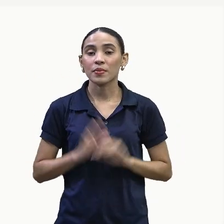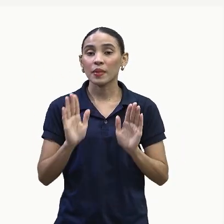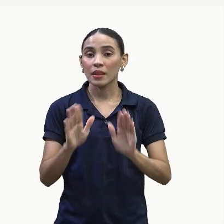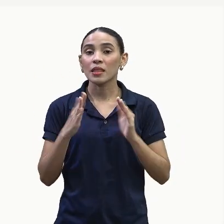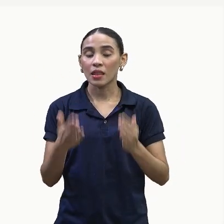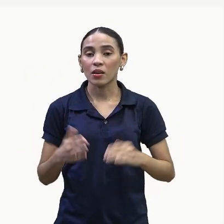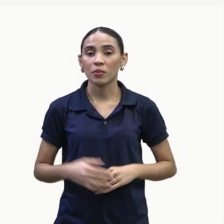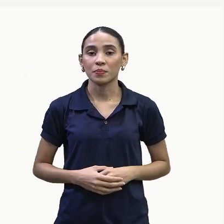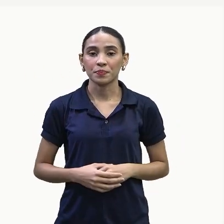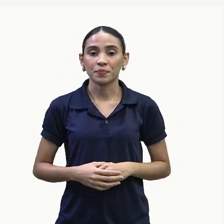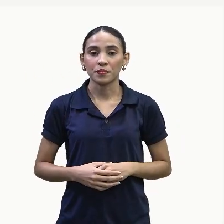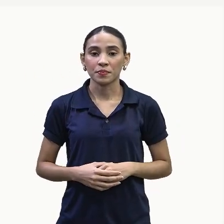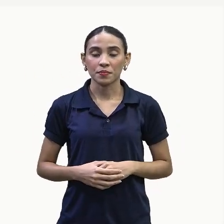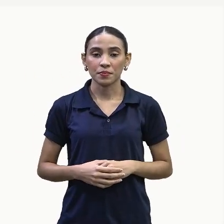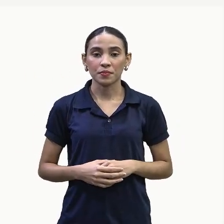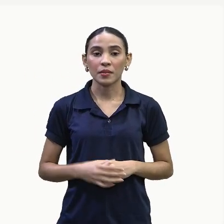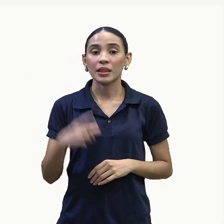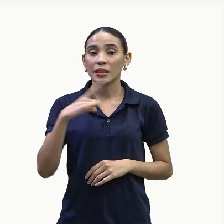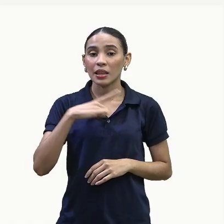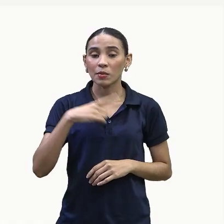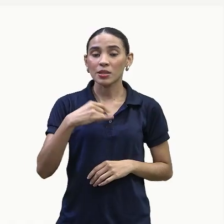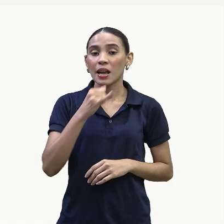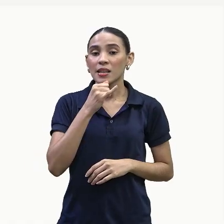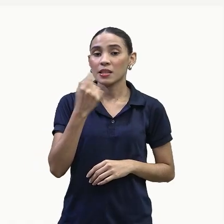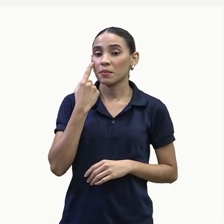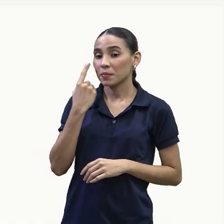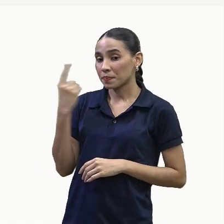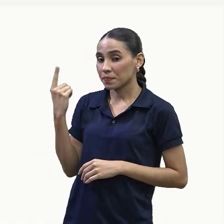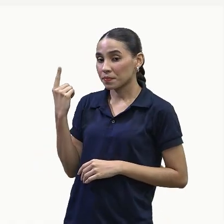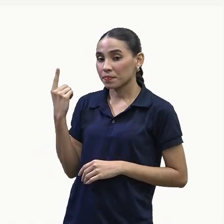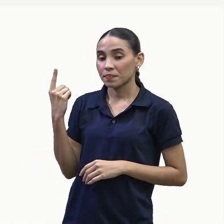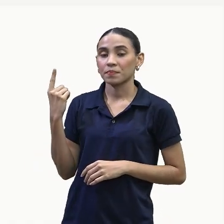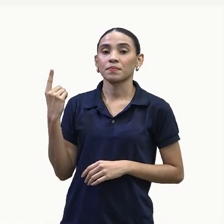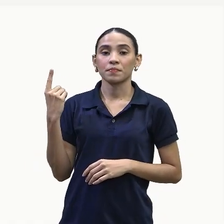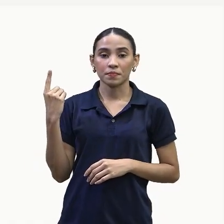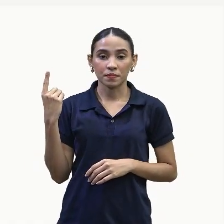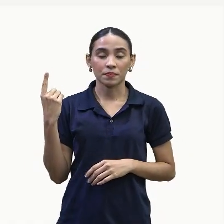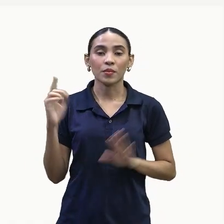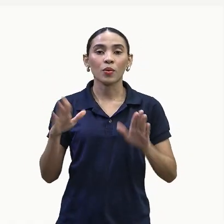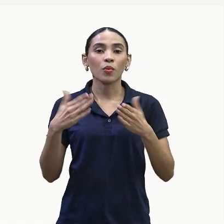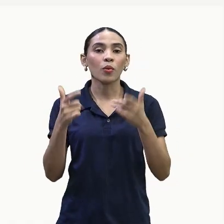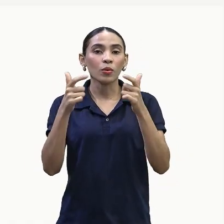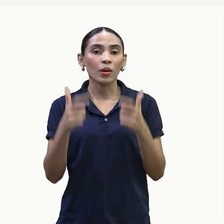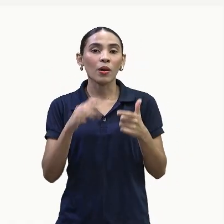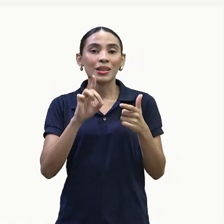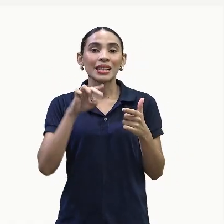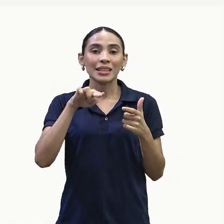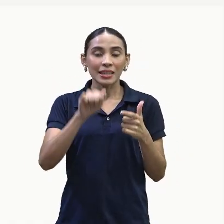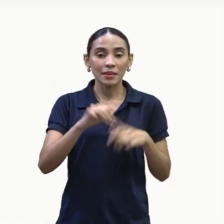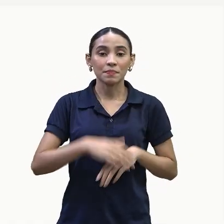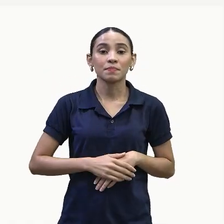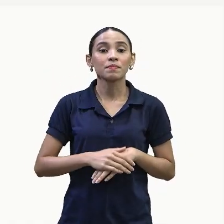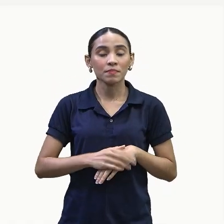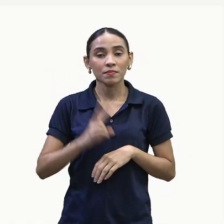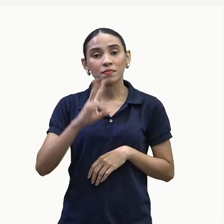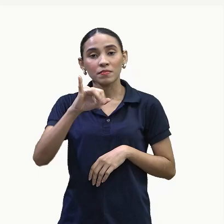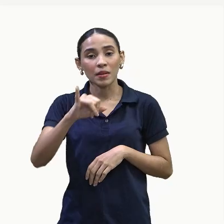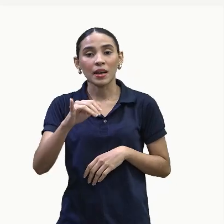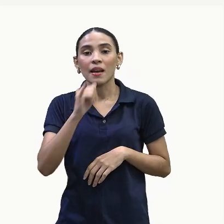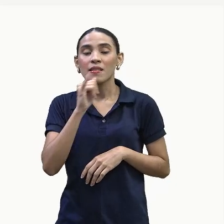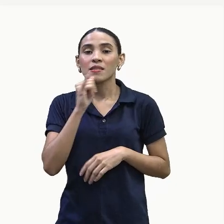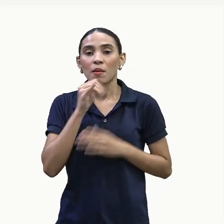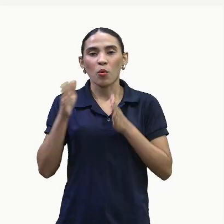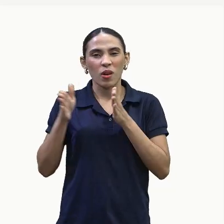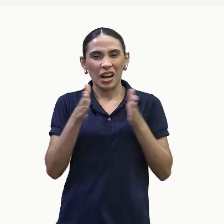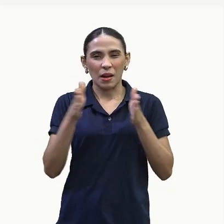nós temos aqui, olha, ainda respondendo de onde é que está localizado esse DNA, é aquele caminho,